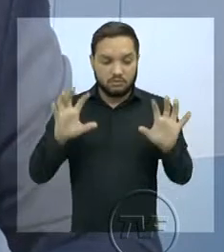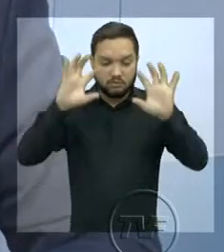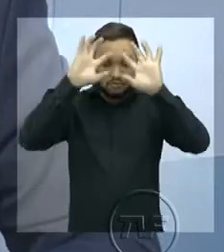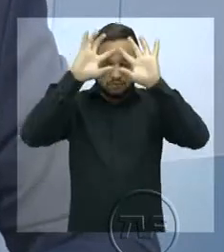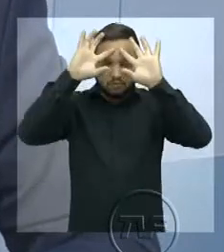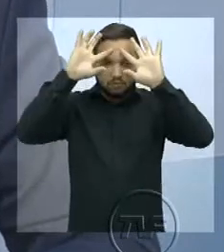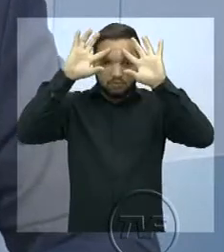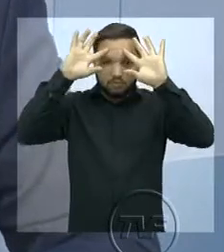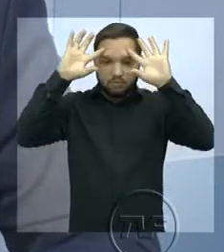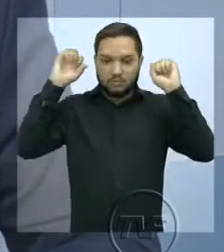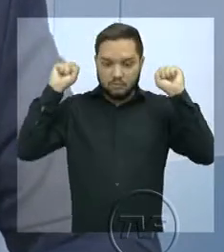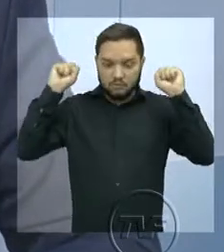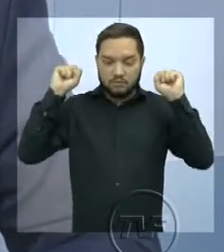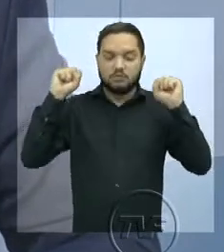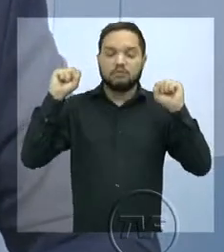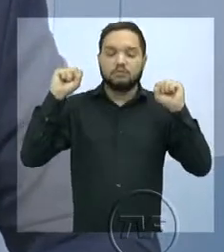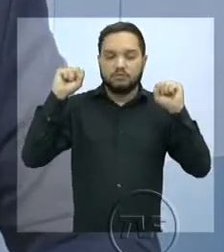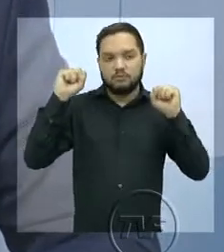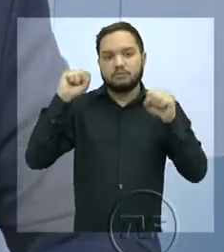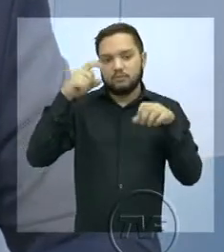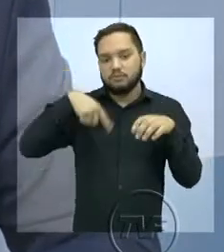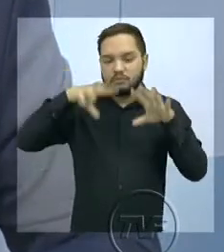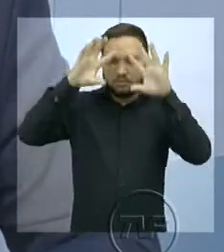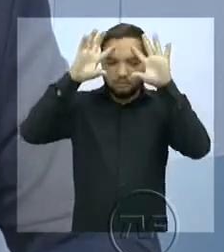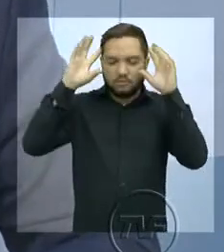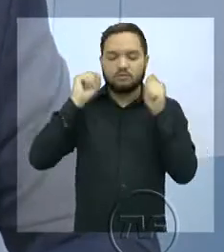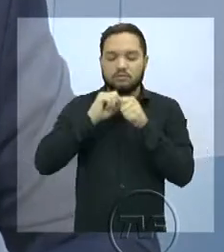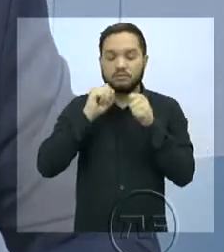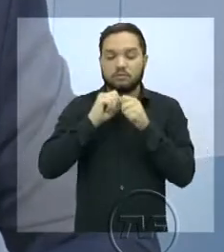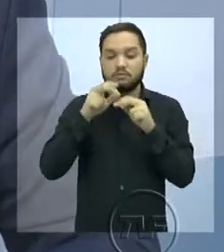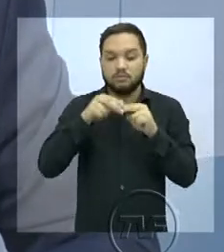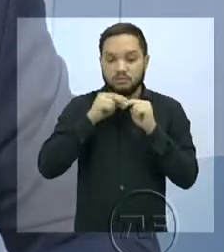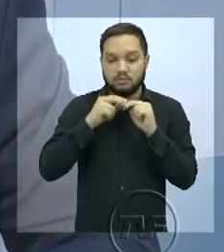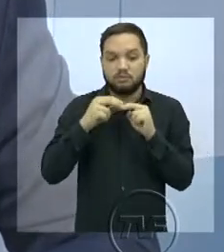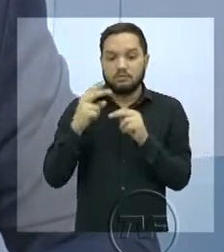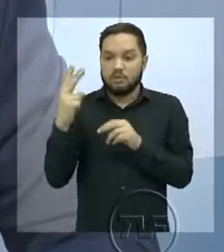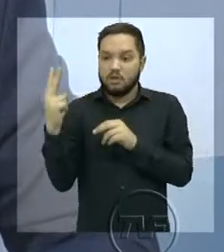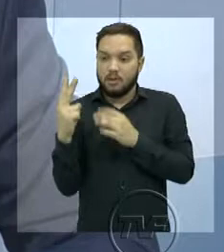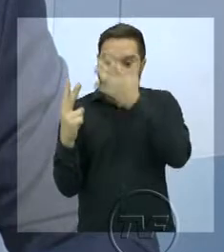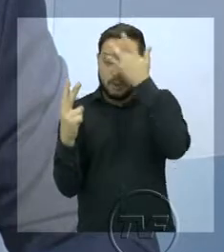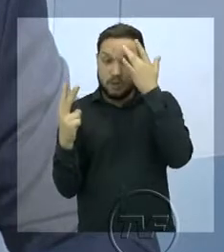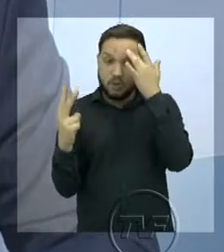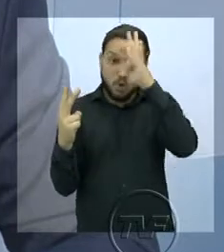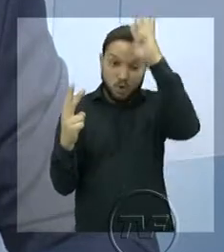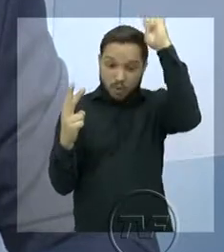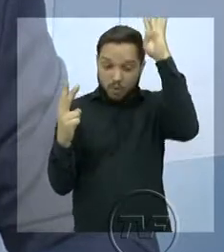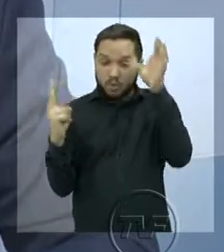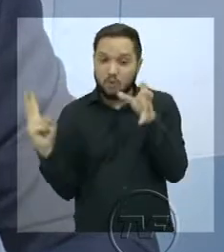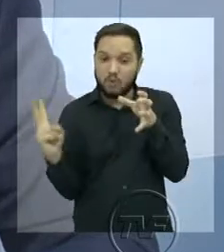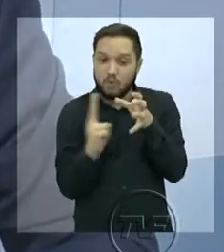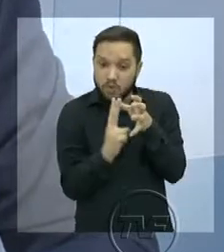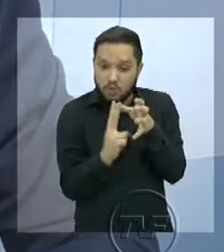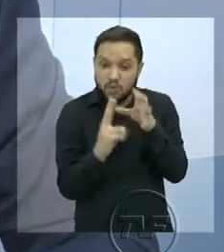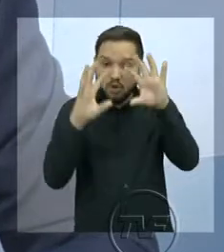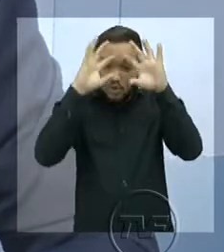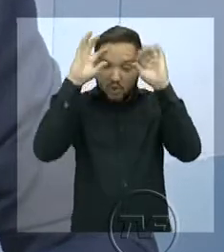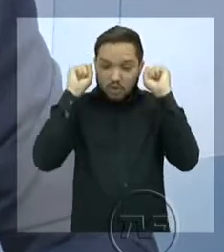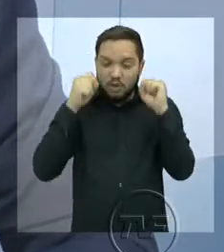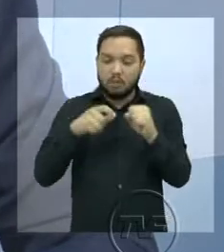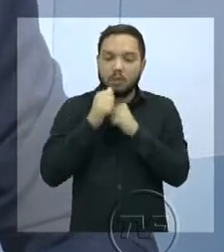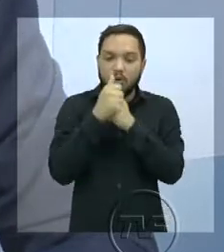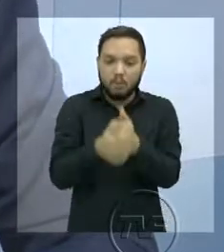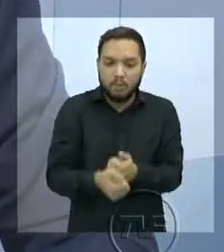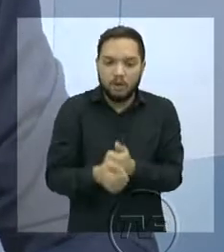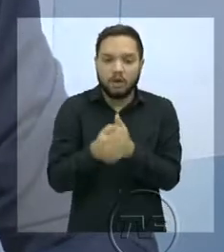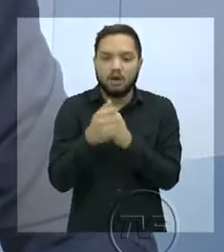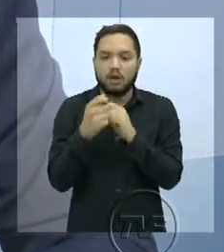e aí nós estamos solicitando que se coloque 2 membros do Corpo de Bombeiros para que eles possam acompanhar essa